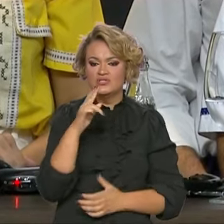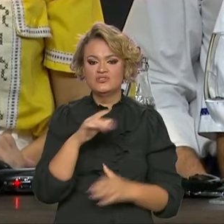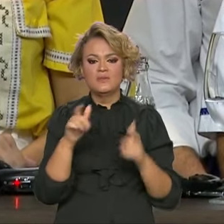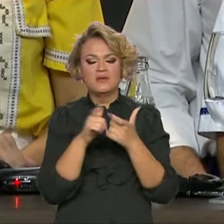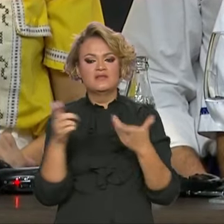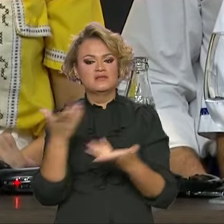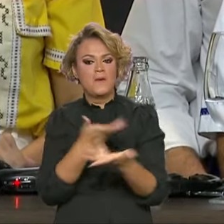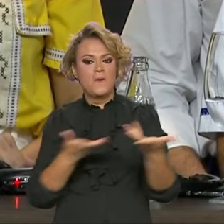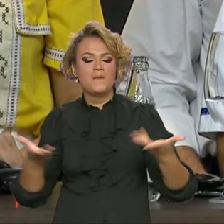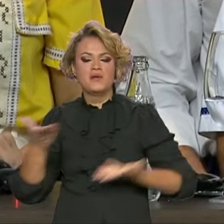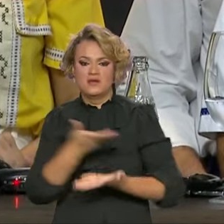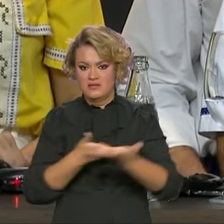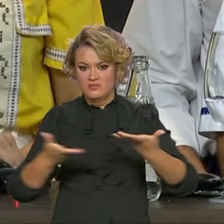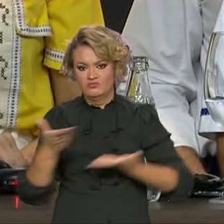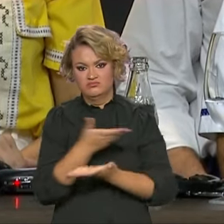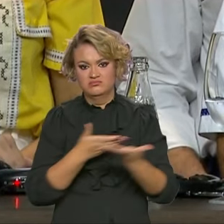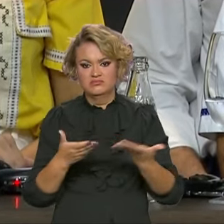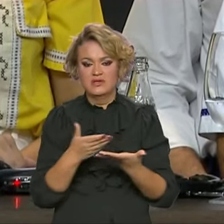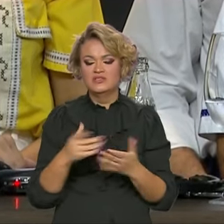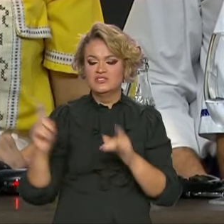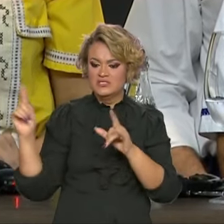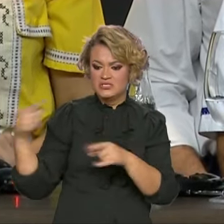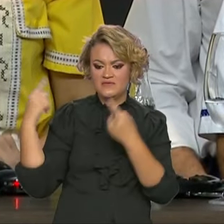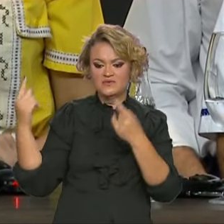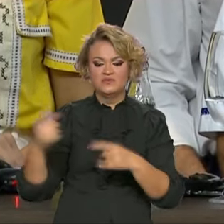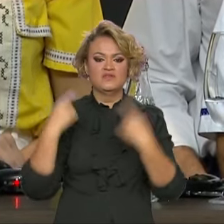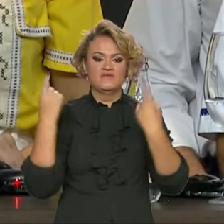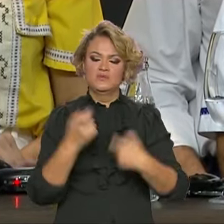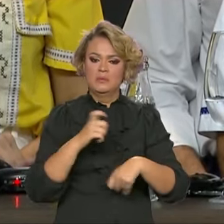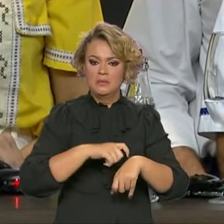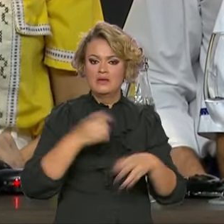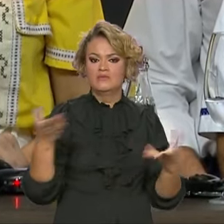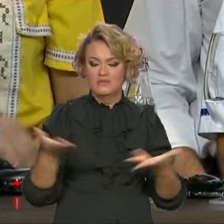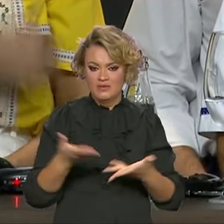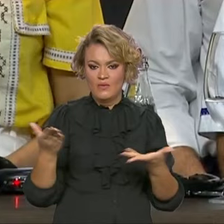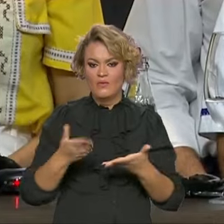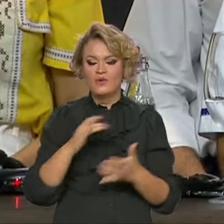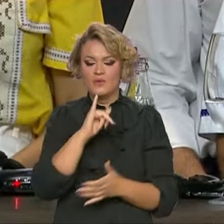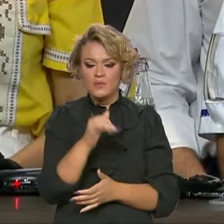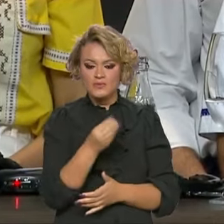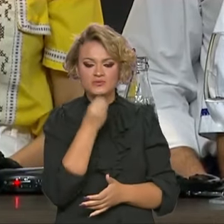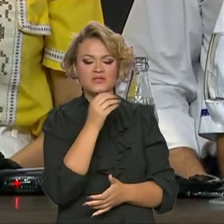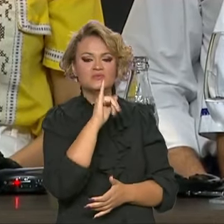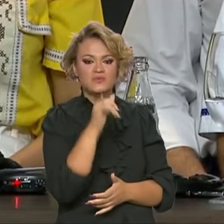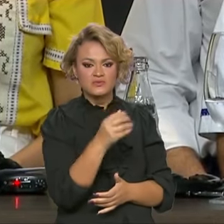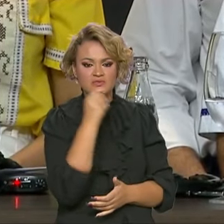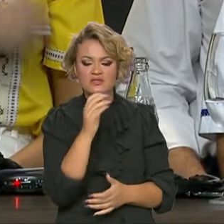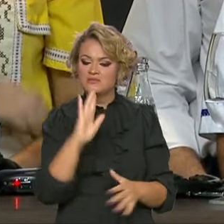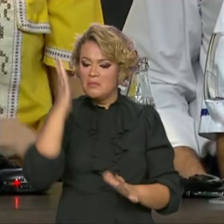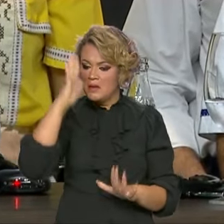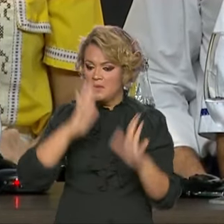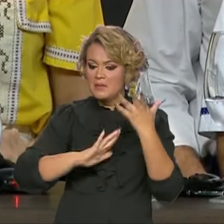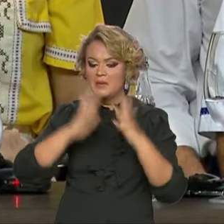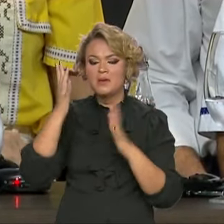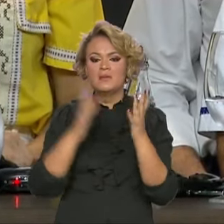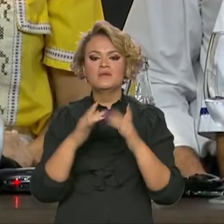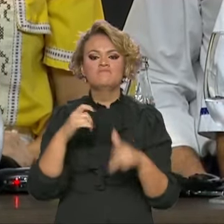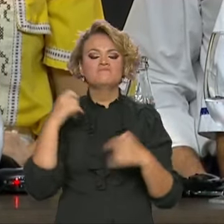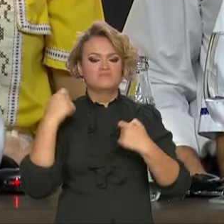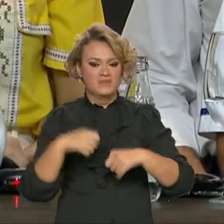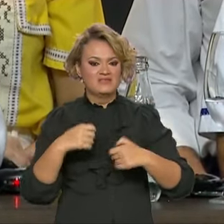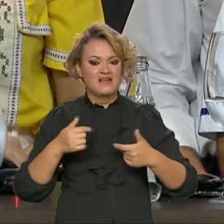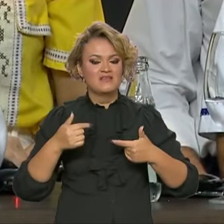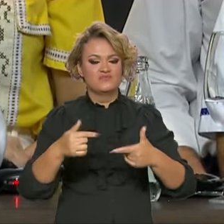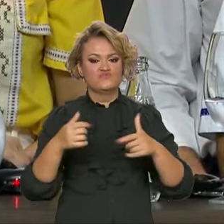essa cooperação. Os desafios da nossa era e as oportunidades que surgem demandam